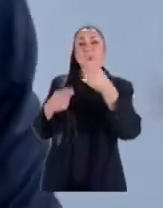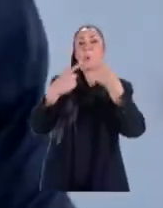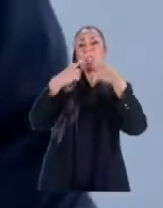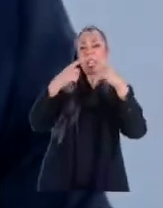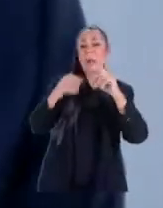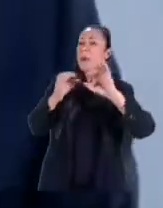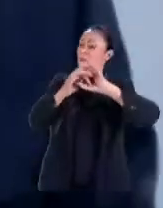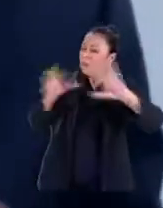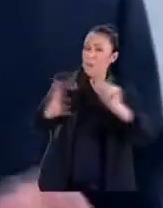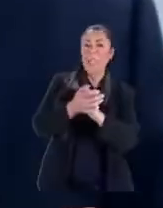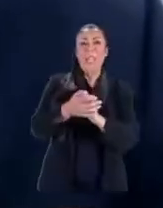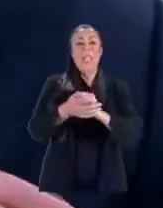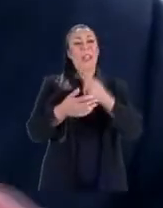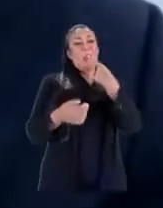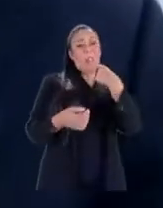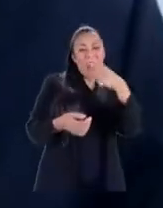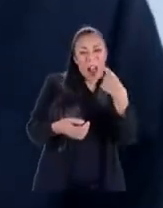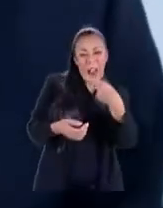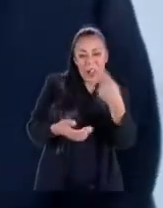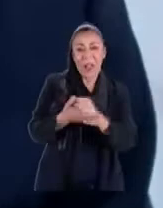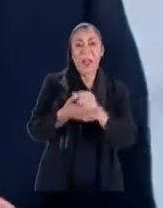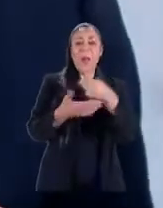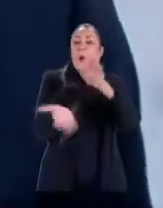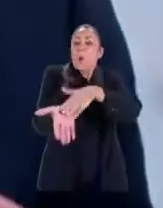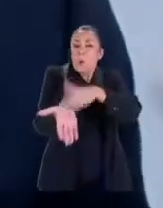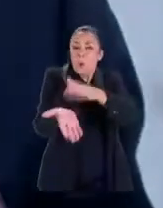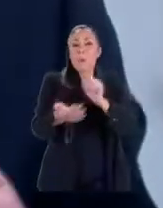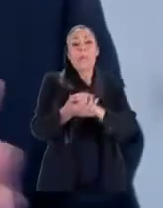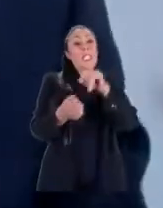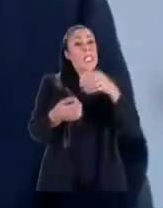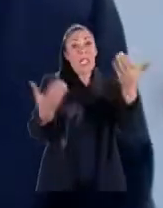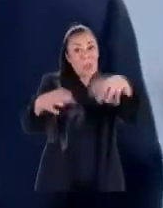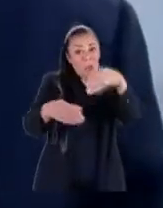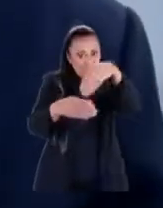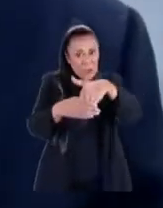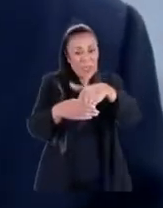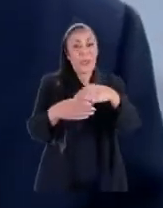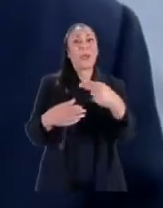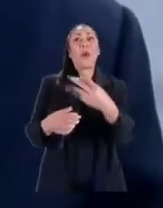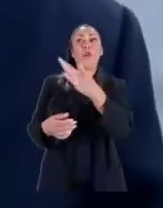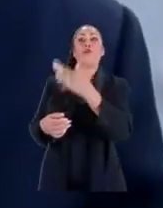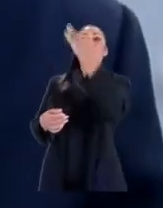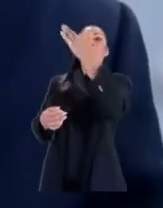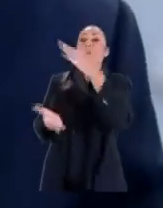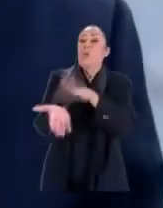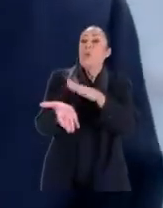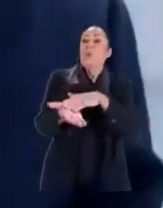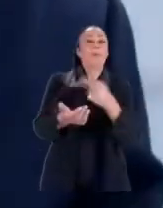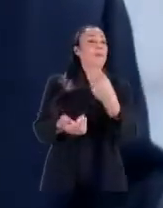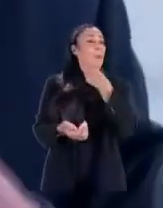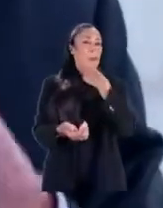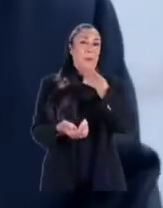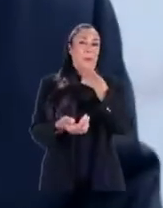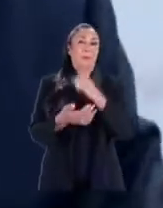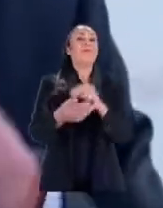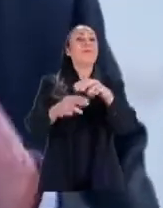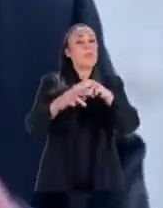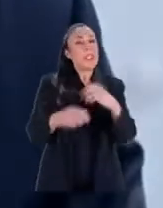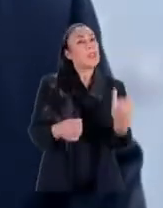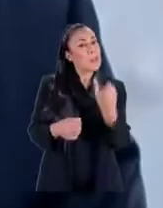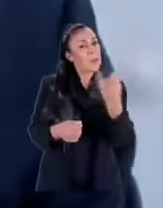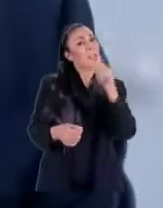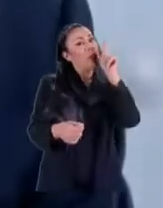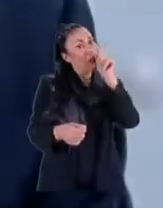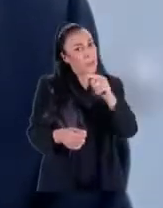direito de xingar, para você ter o direito de cobrar. Se você não for votar, você não vai poder cobrar nada de ninguém. Então, veja, é importante que